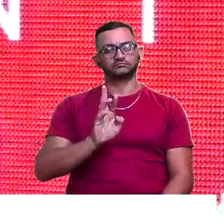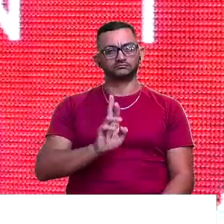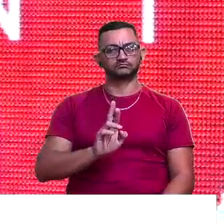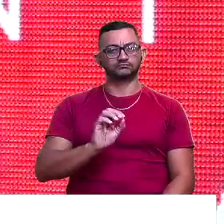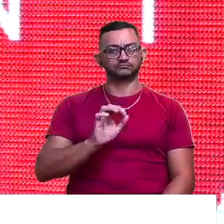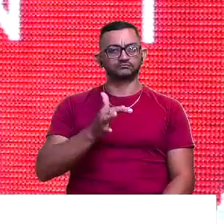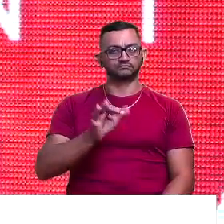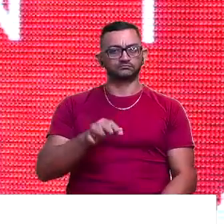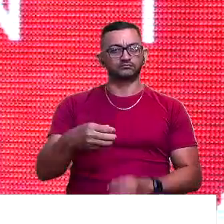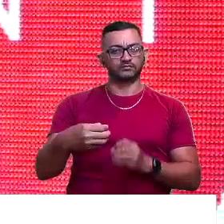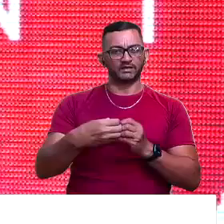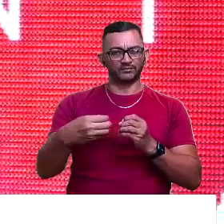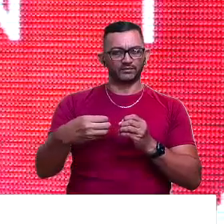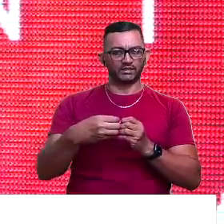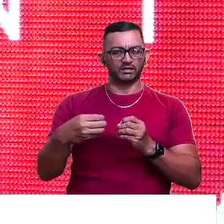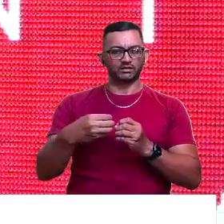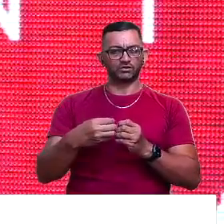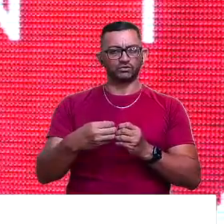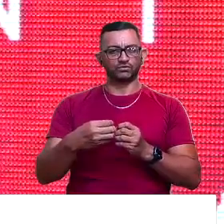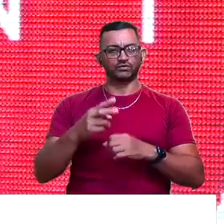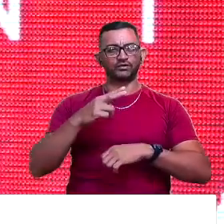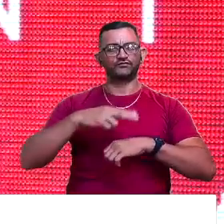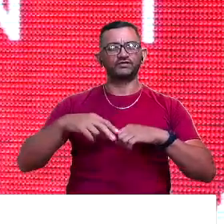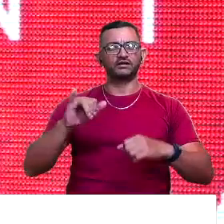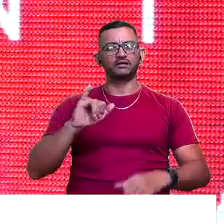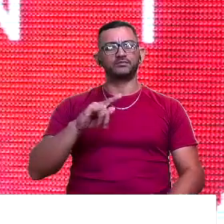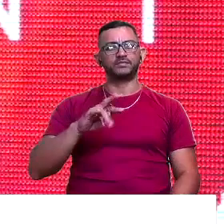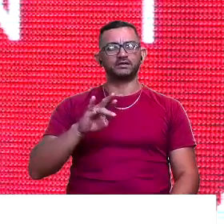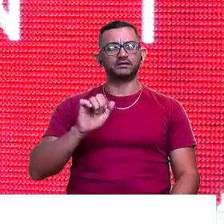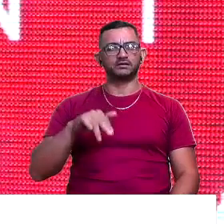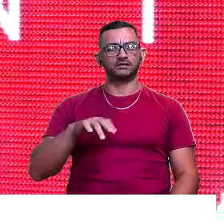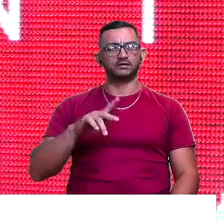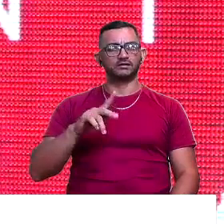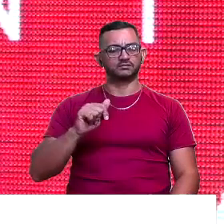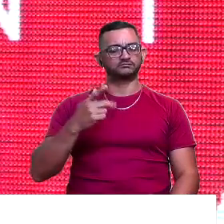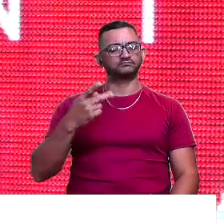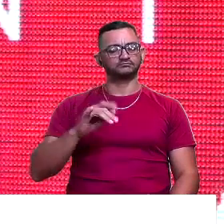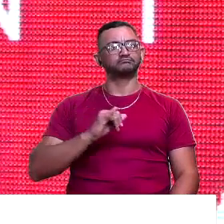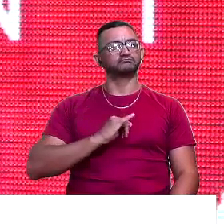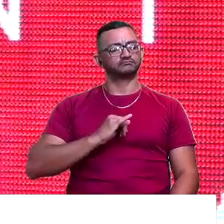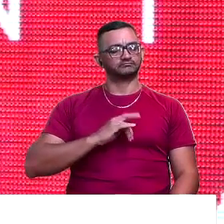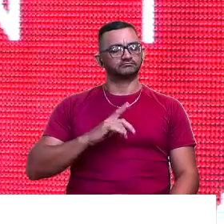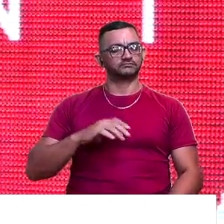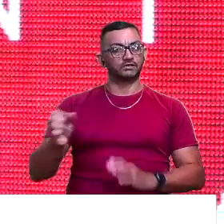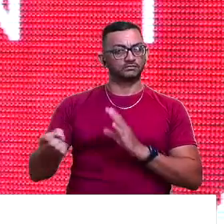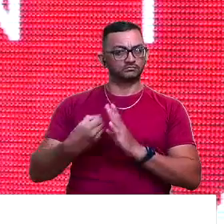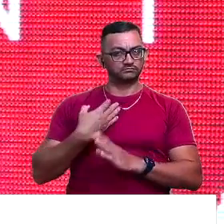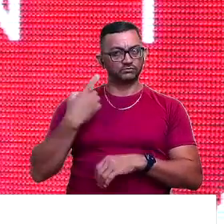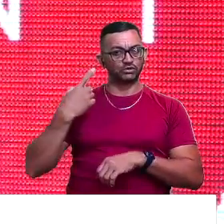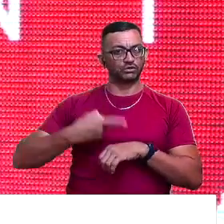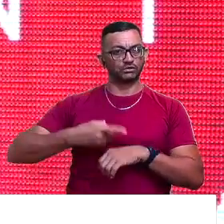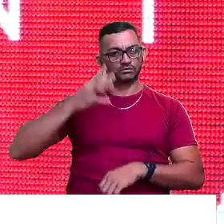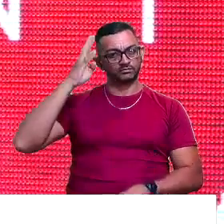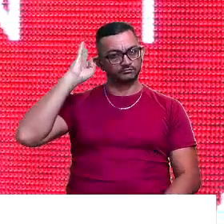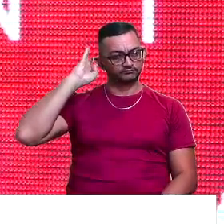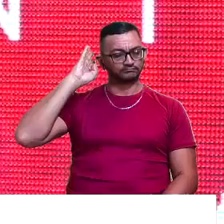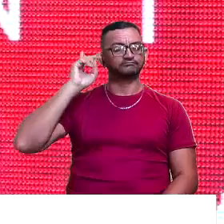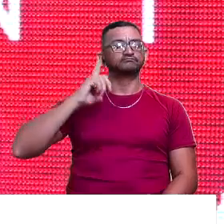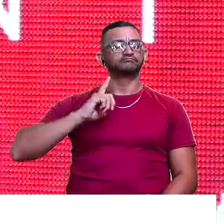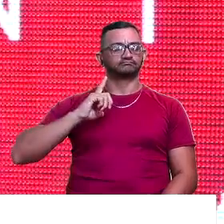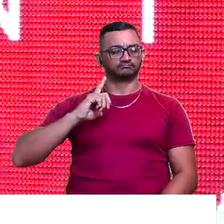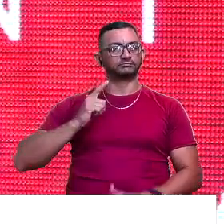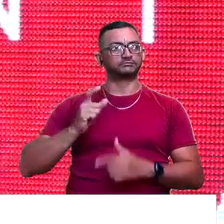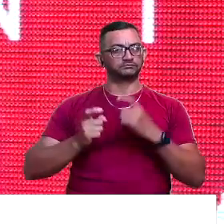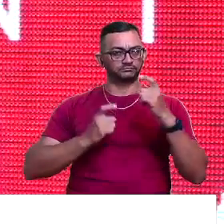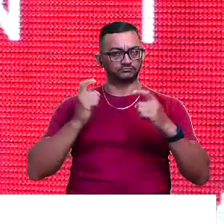combustível na BR-010, ali próximo à Vila Ipiranga, aqui em Imperatriz. Recebemos as imagens, confirmamos com os